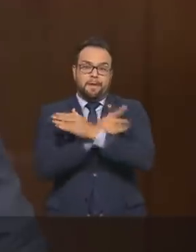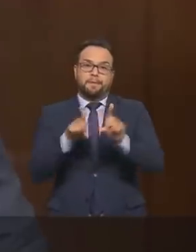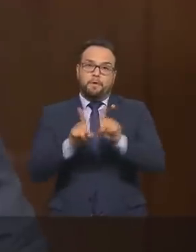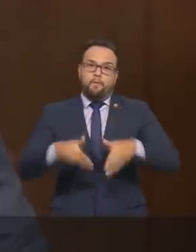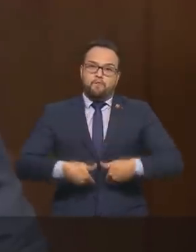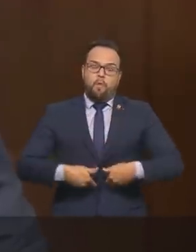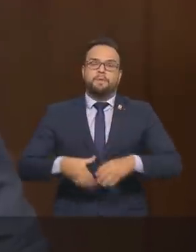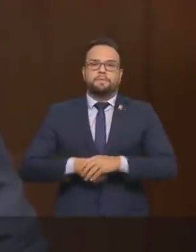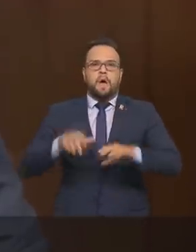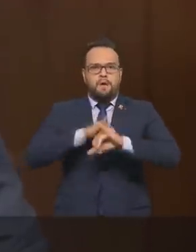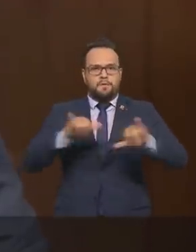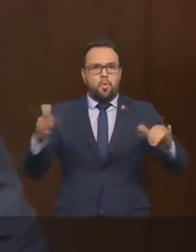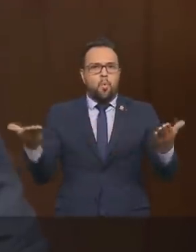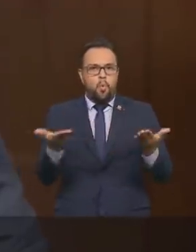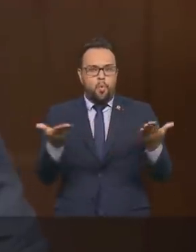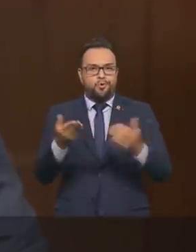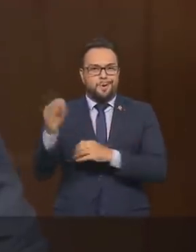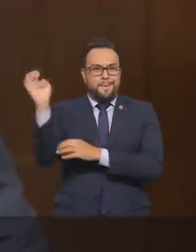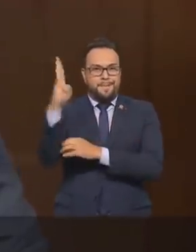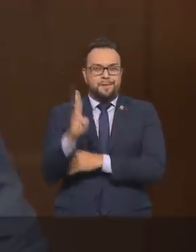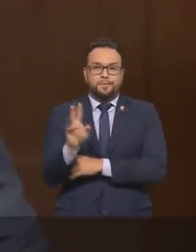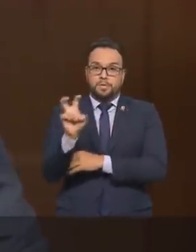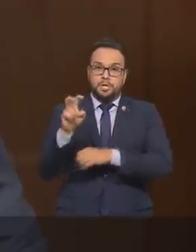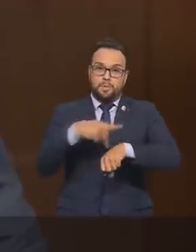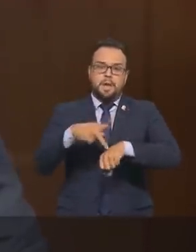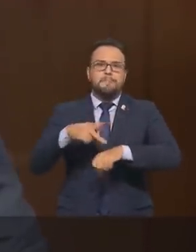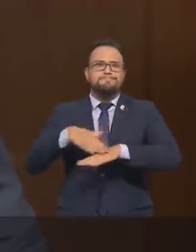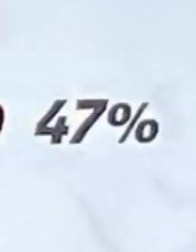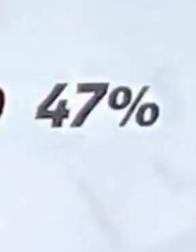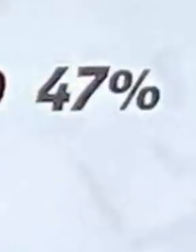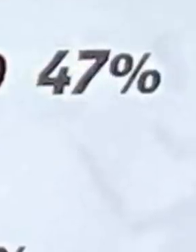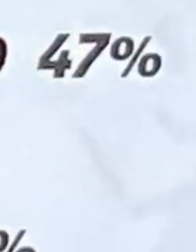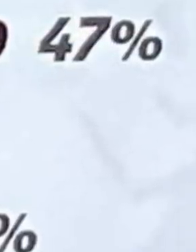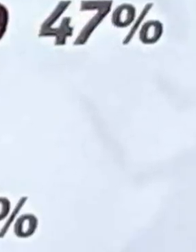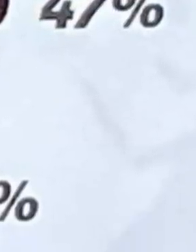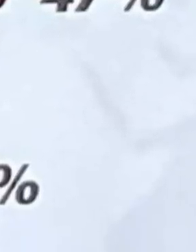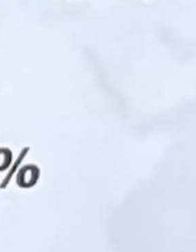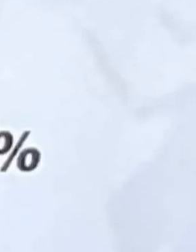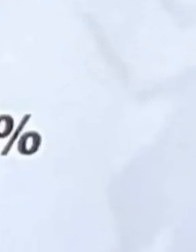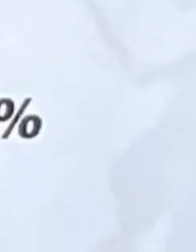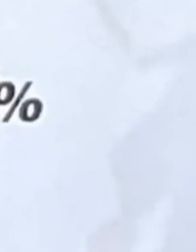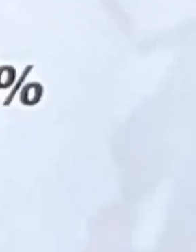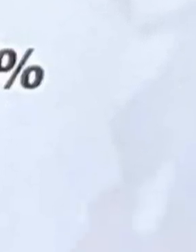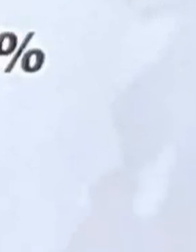Quero destacar que hoje somos o quinto país que mais vacinou no mundo.